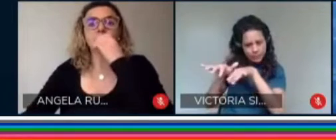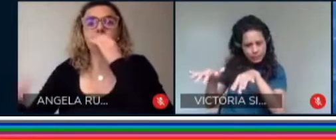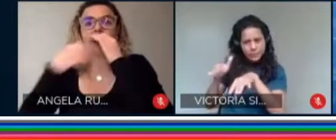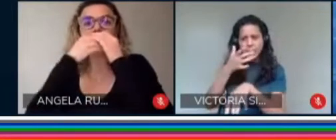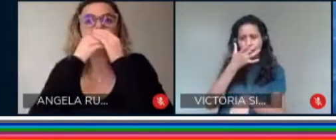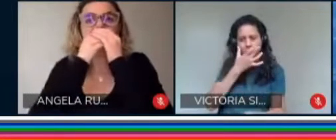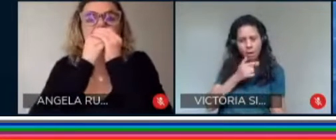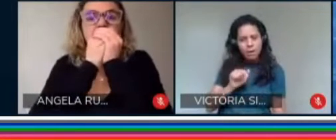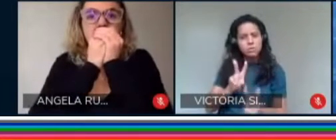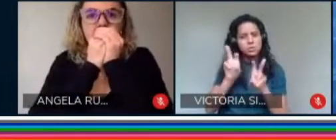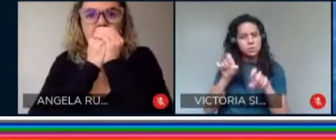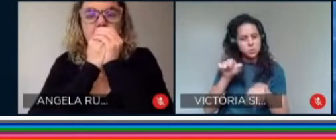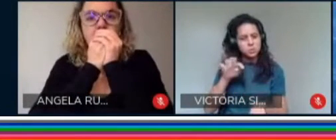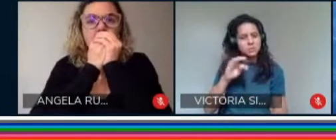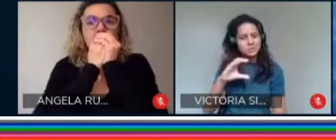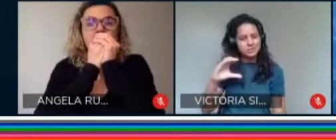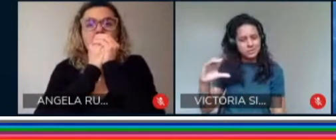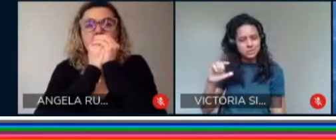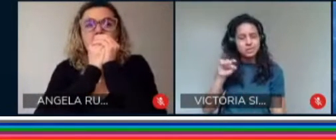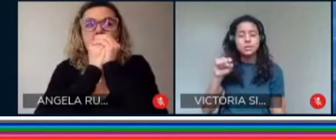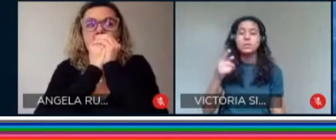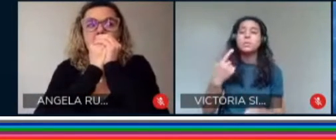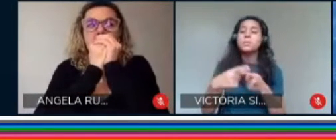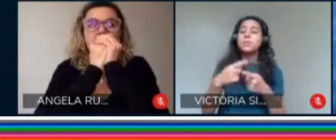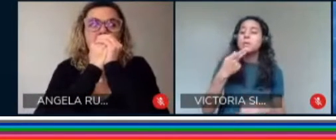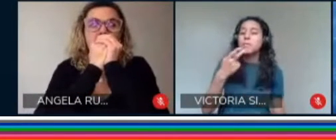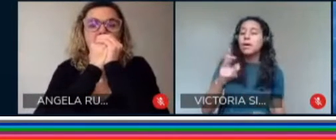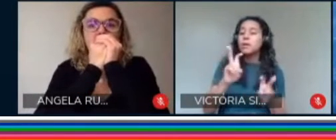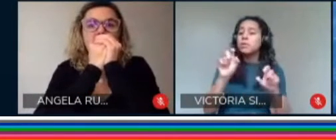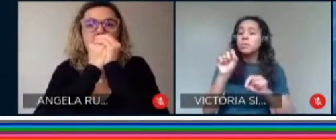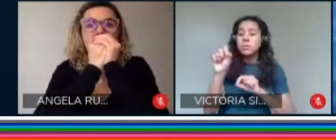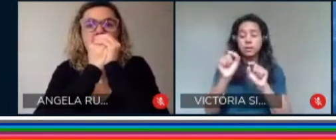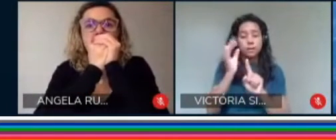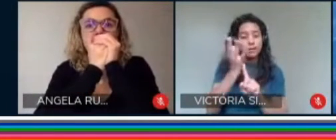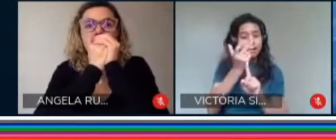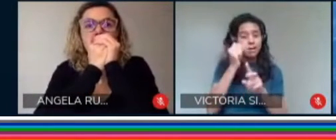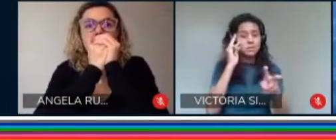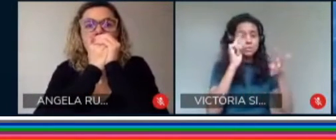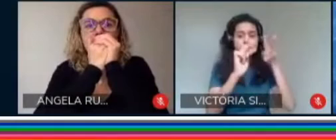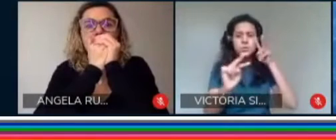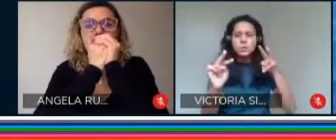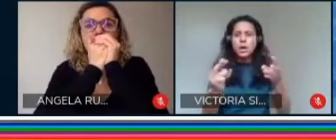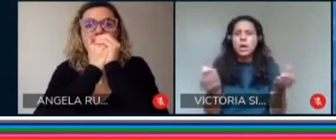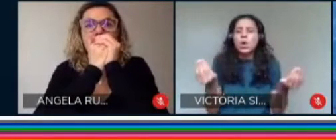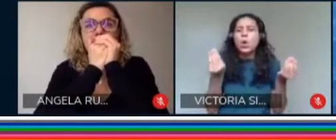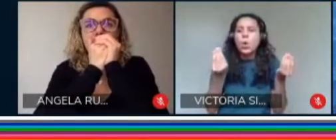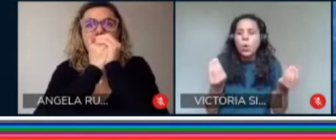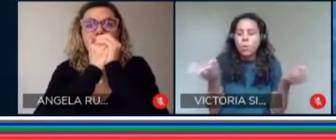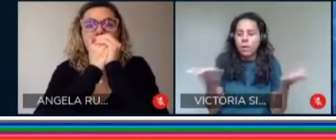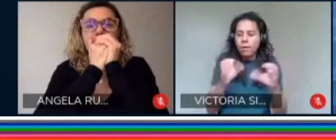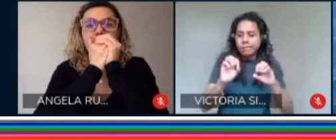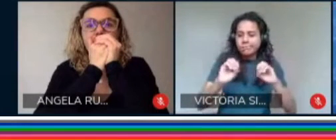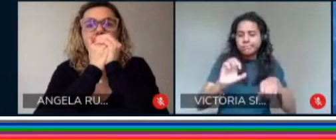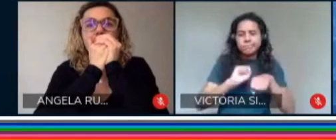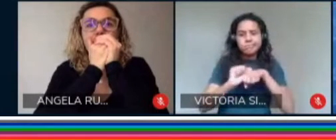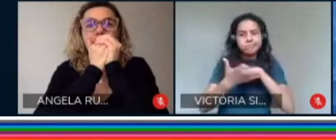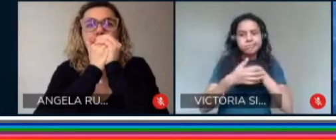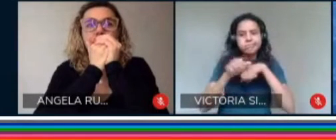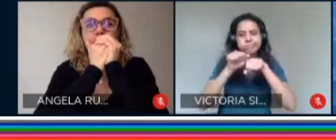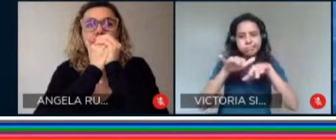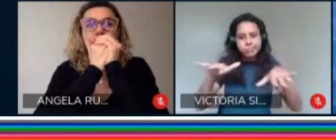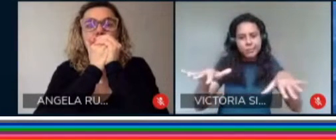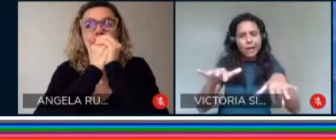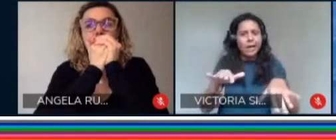fala justamente sobre o ensino de artes visuais durante a pandemia do Covid-19. Então é um trabalho bem recente,